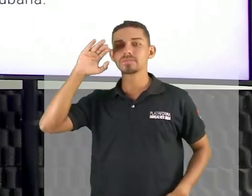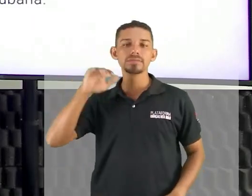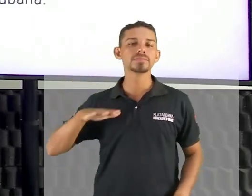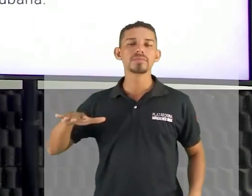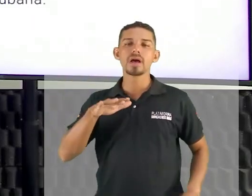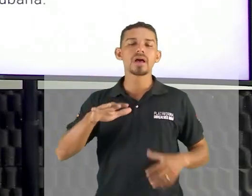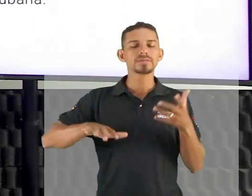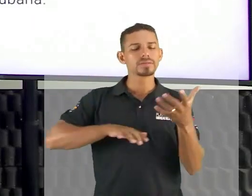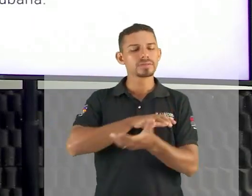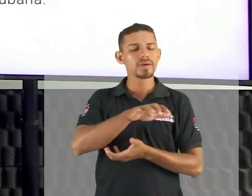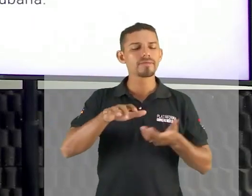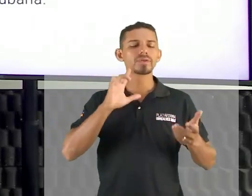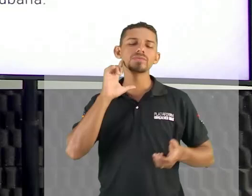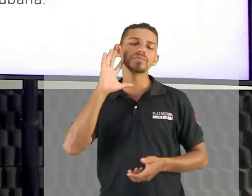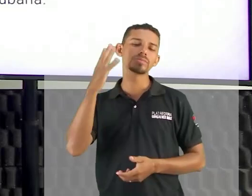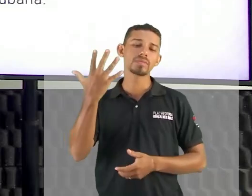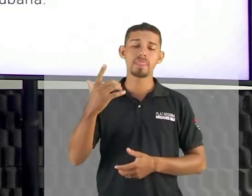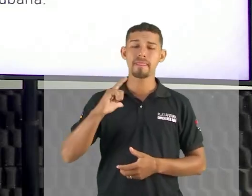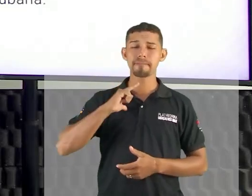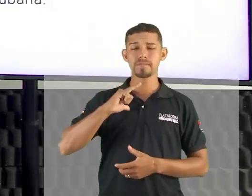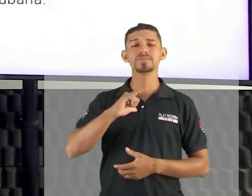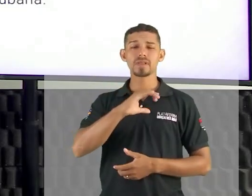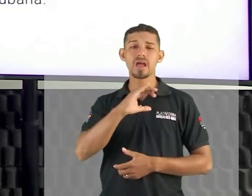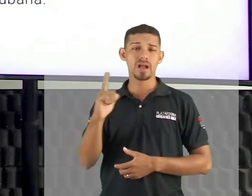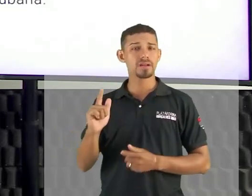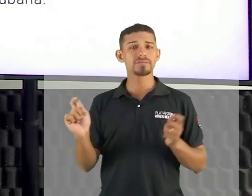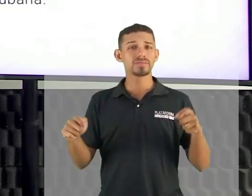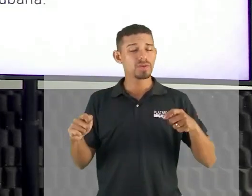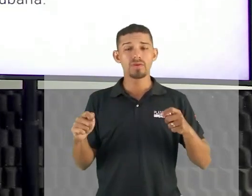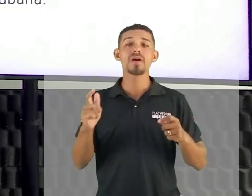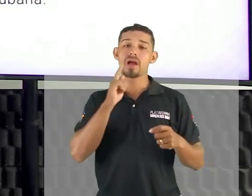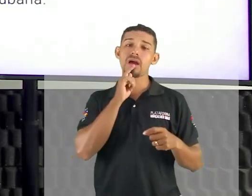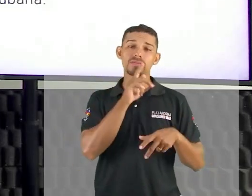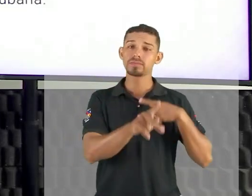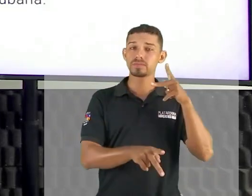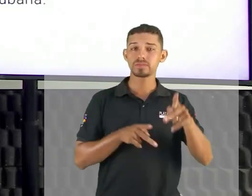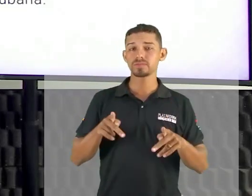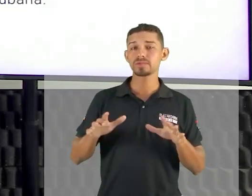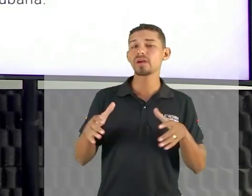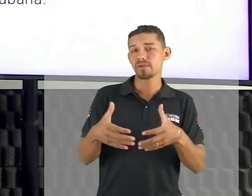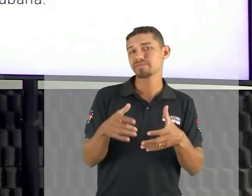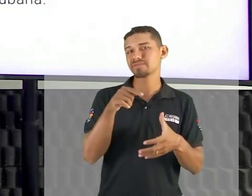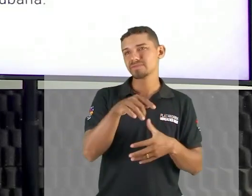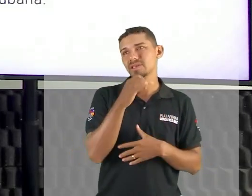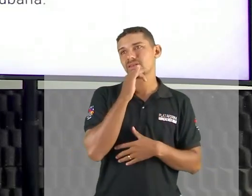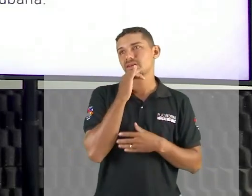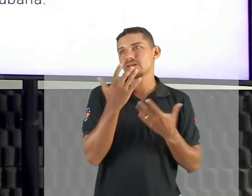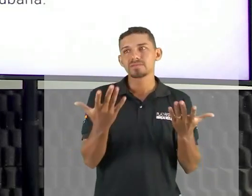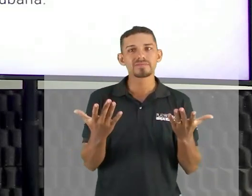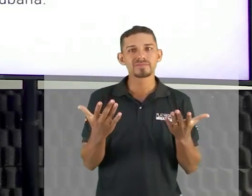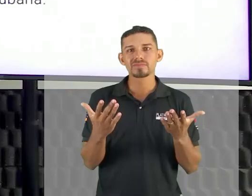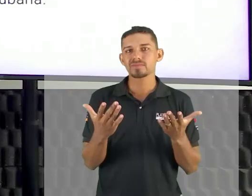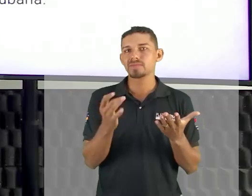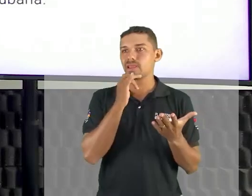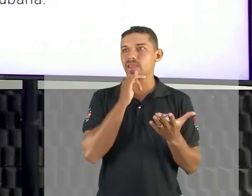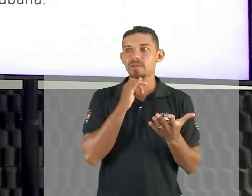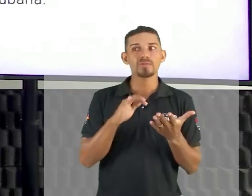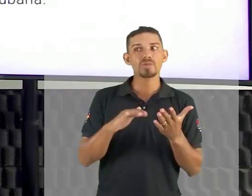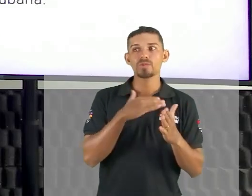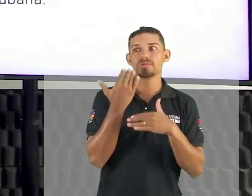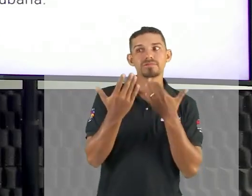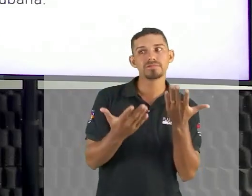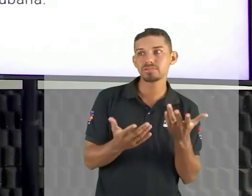Revolução, ela traz, claro, todas as mazelas de uma população que estava à beira, claro, de um colapso,